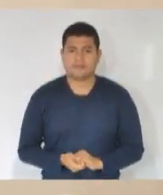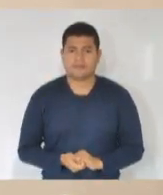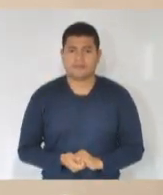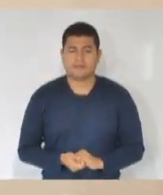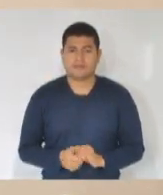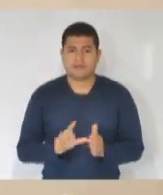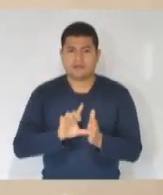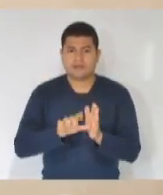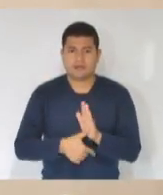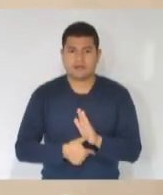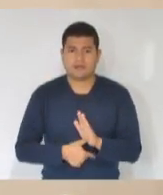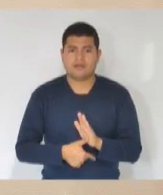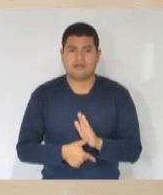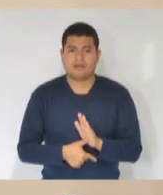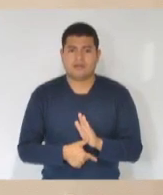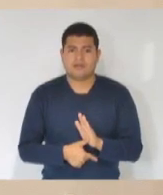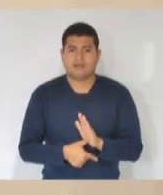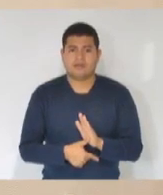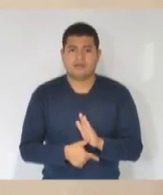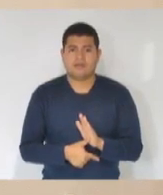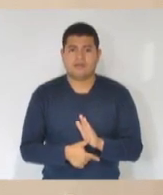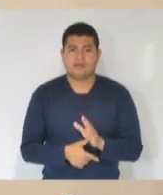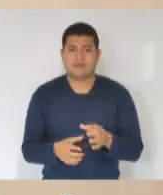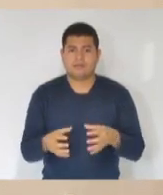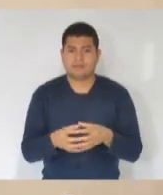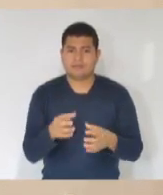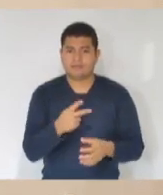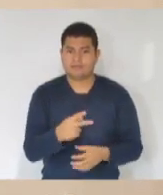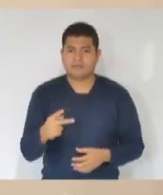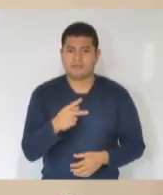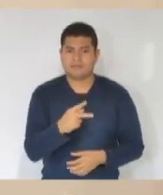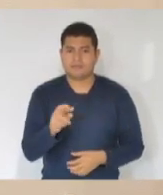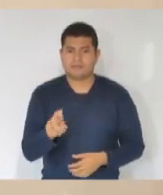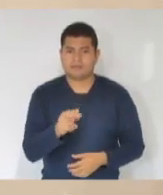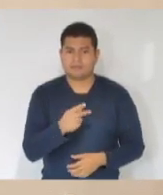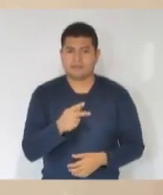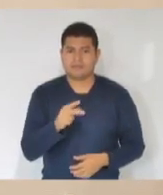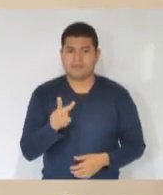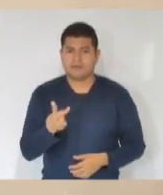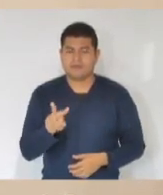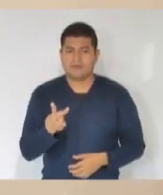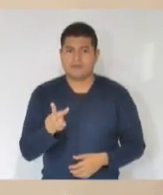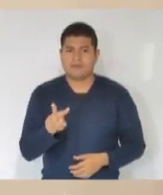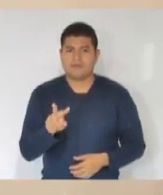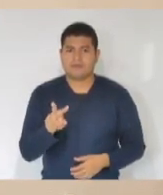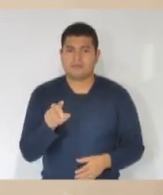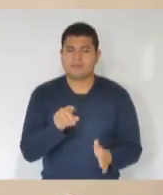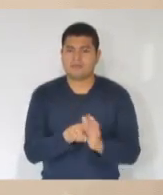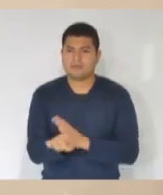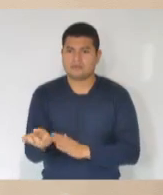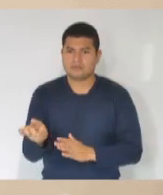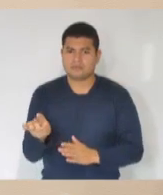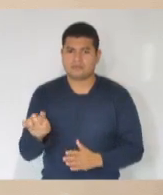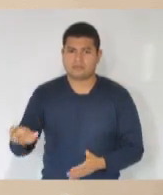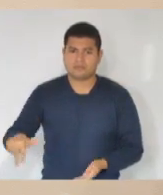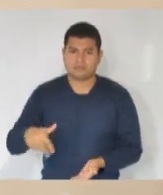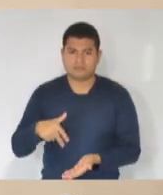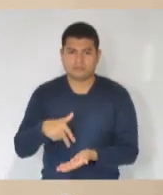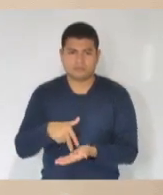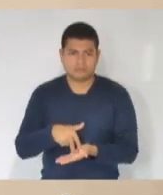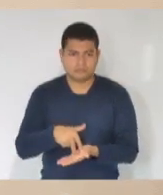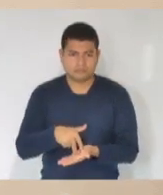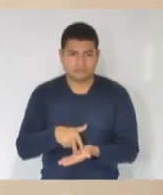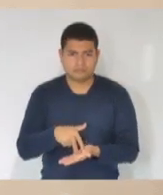Próximo horário é destinado ao bloco PP, PSB, PRB e PV. Consulto se algum deputado deseja fazer uso